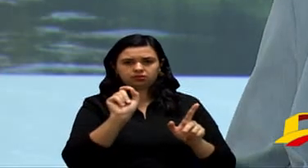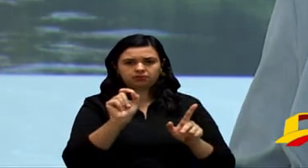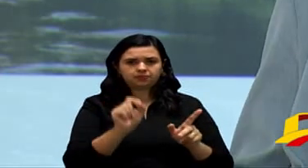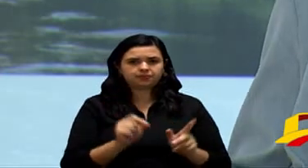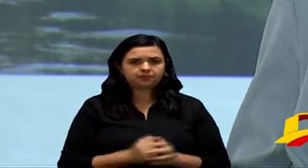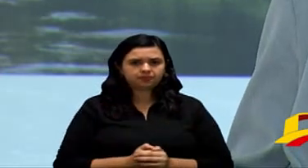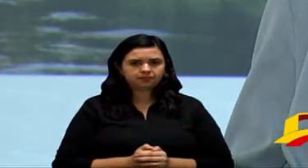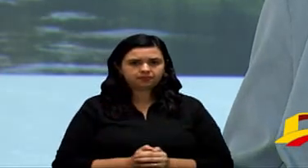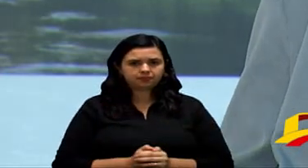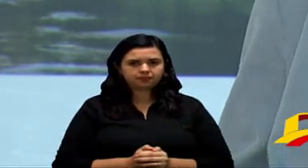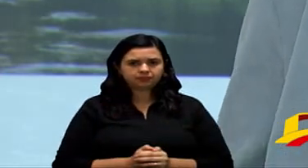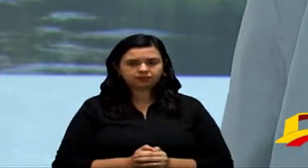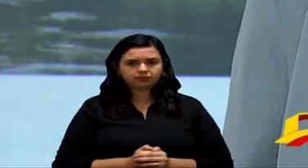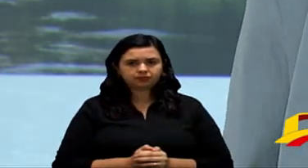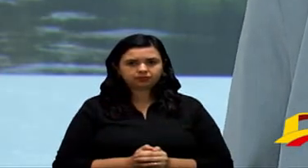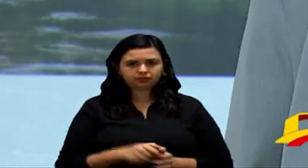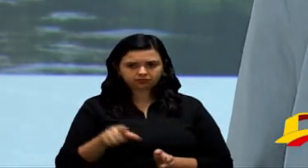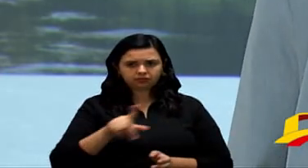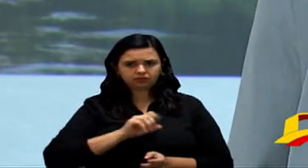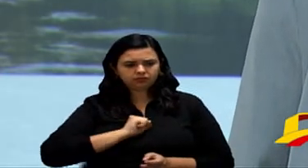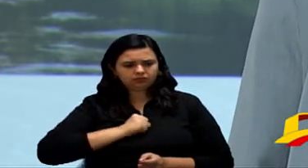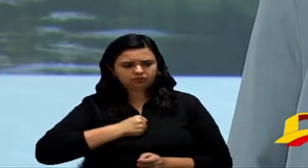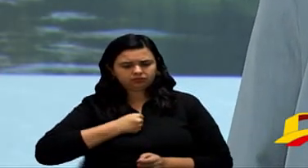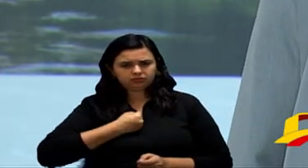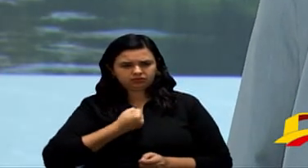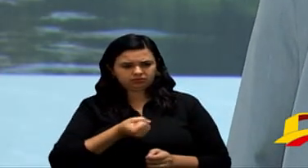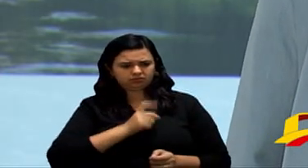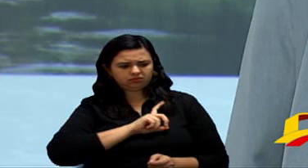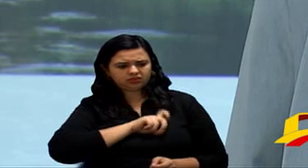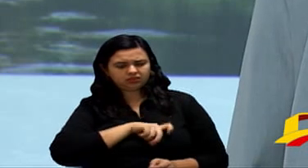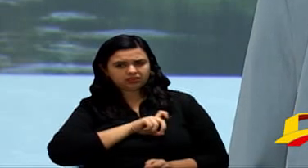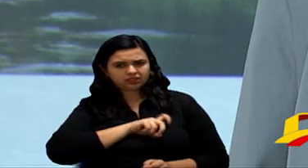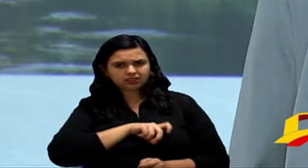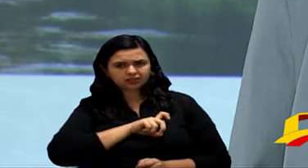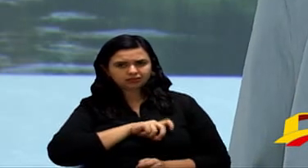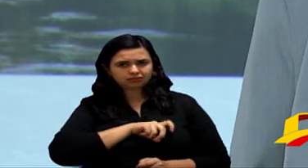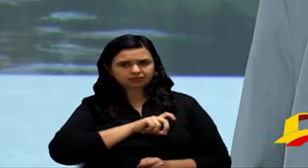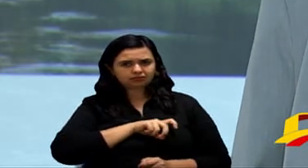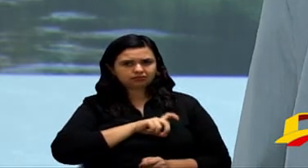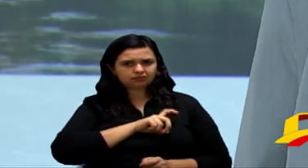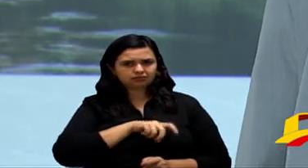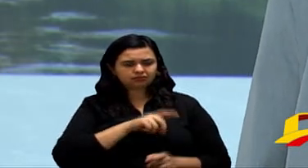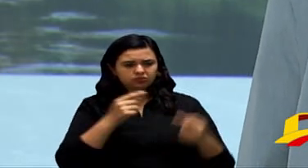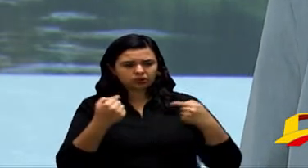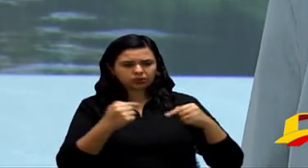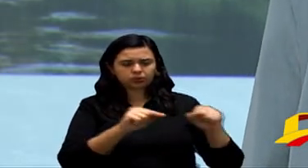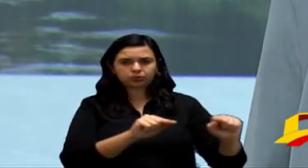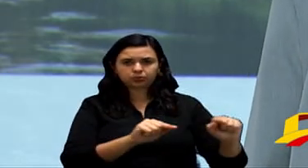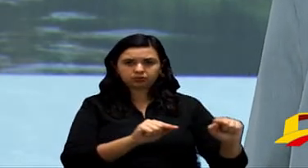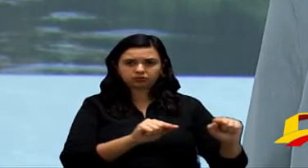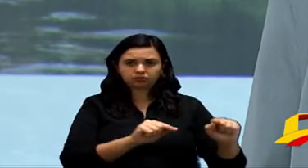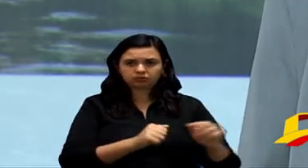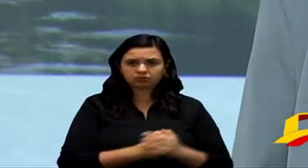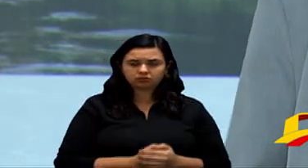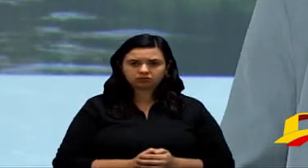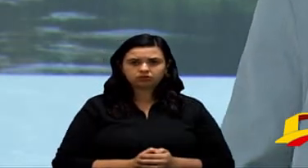o resíduo da agressão o resíduo da agressão